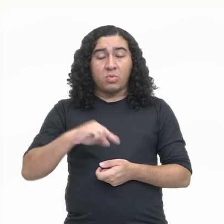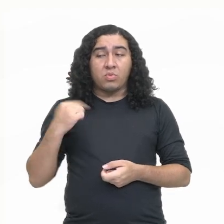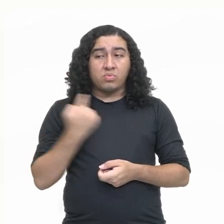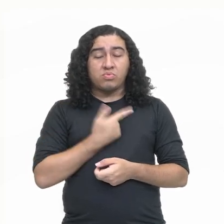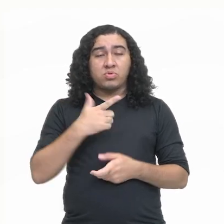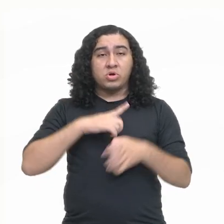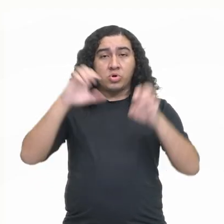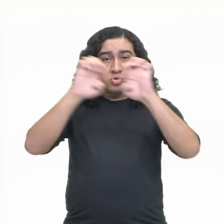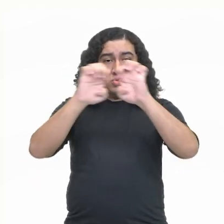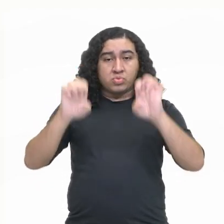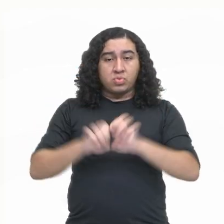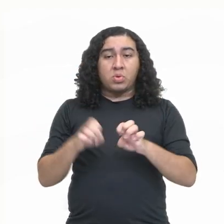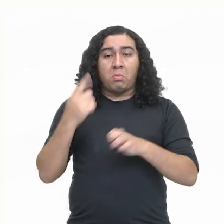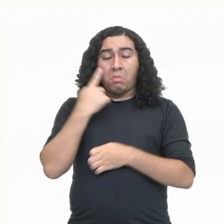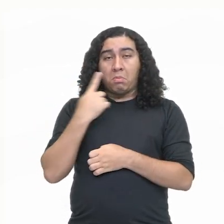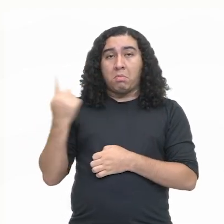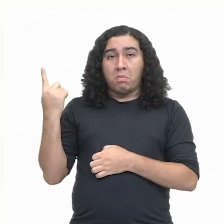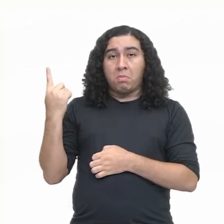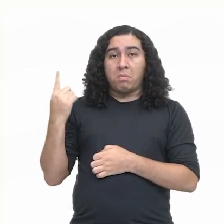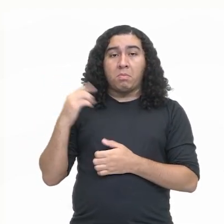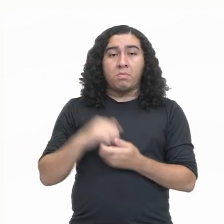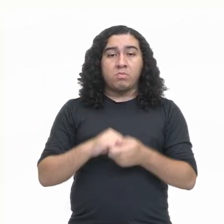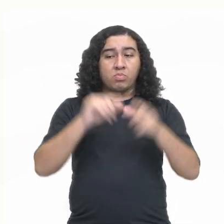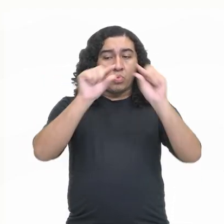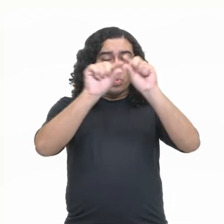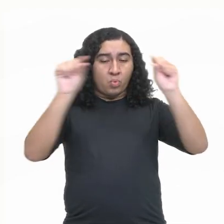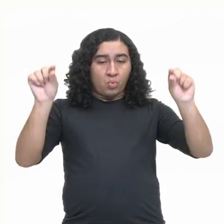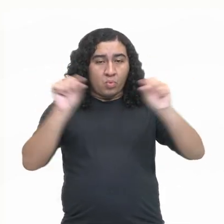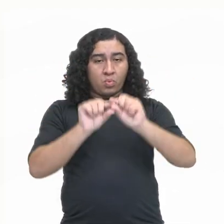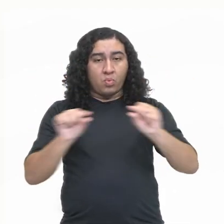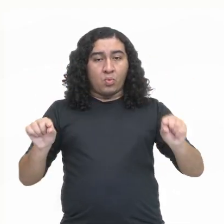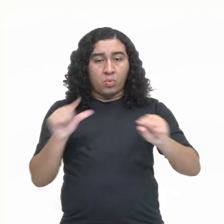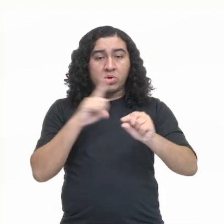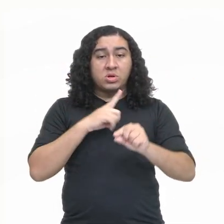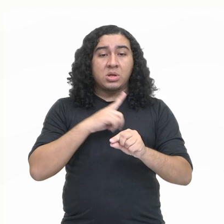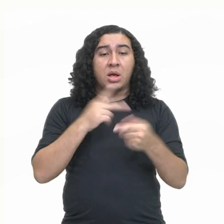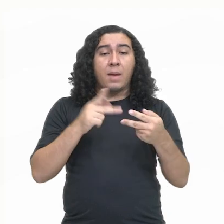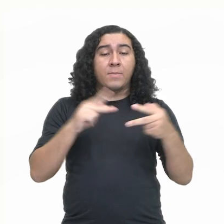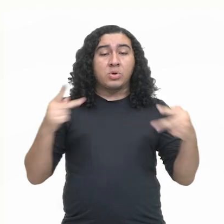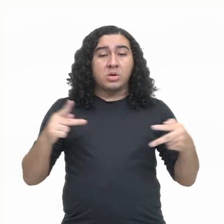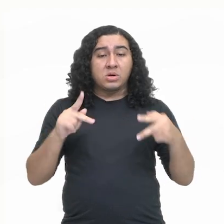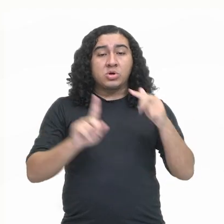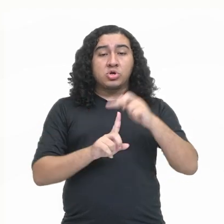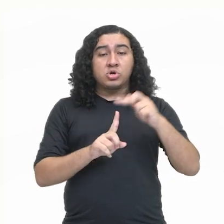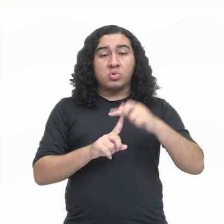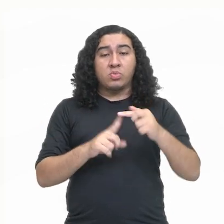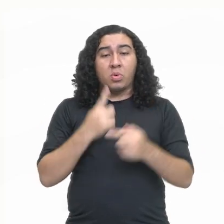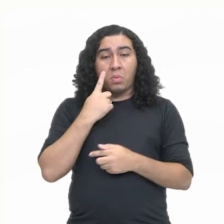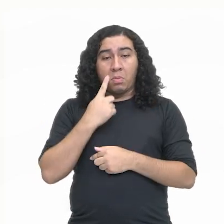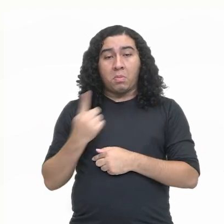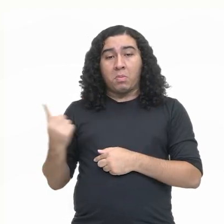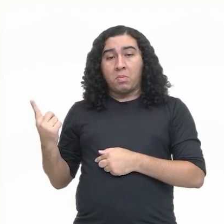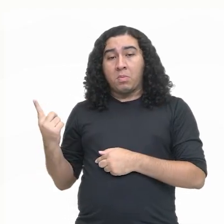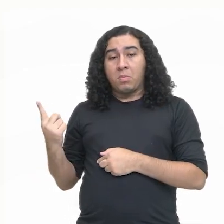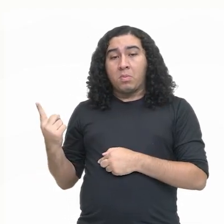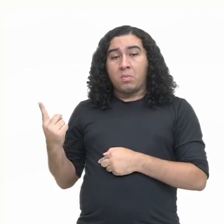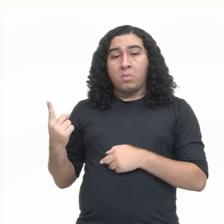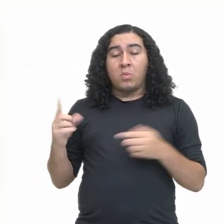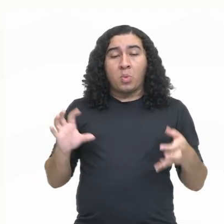tem a estrutura da bicamada, onde nós temos a proteína do tipo periférica, né, que ela está